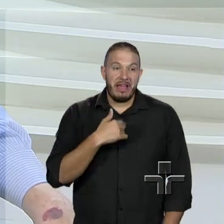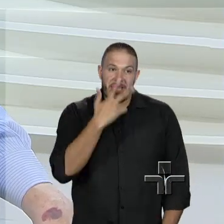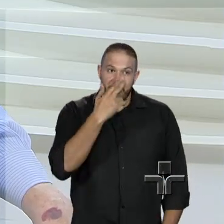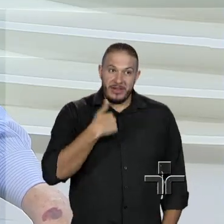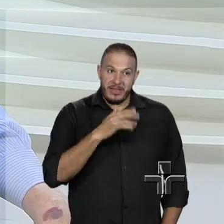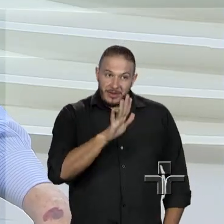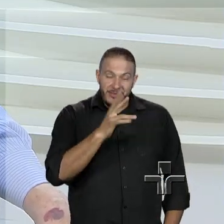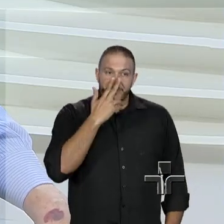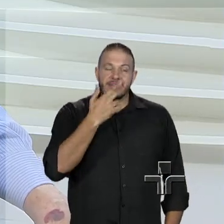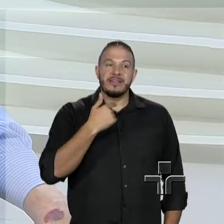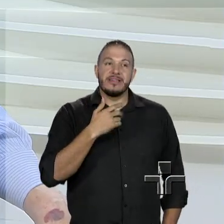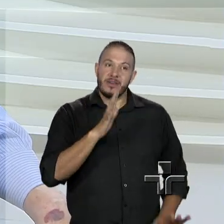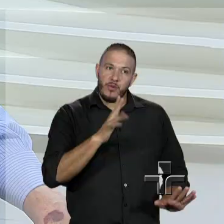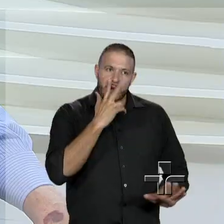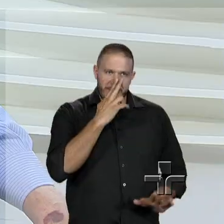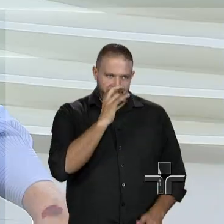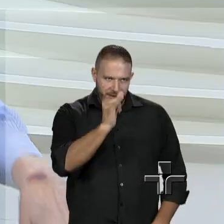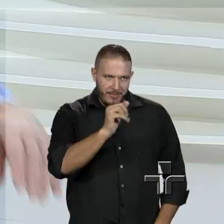Júlia, de que